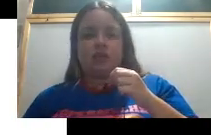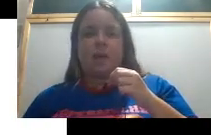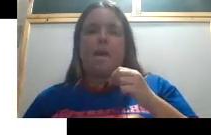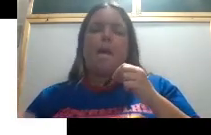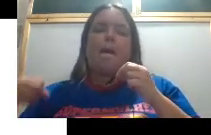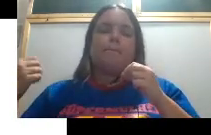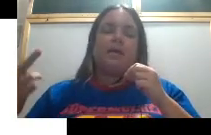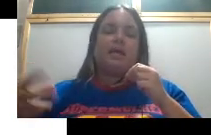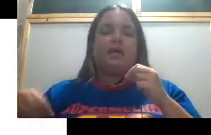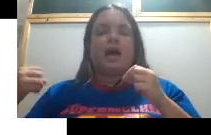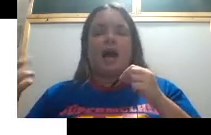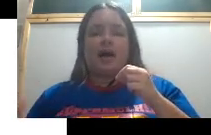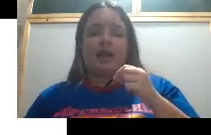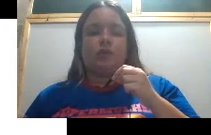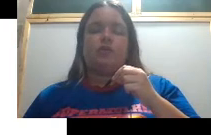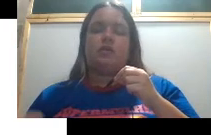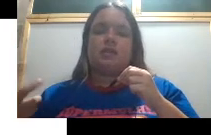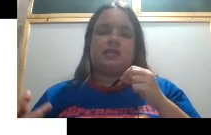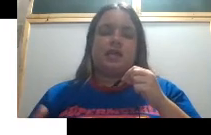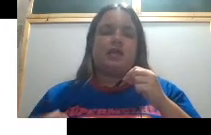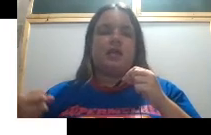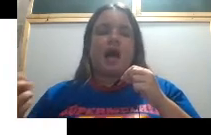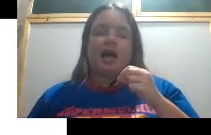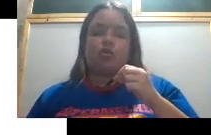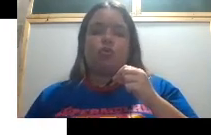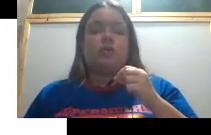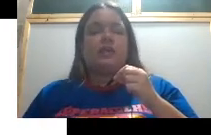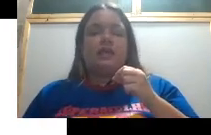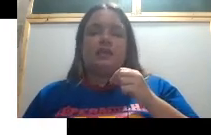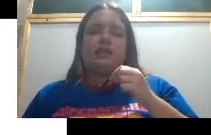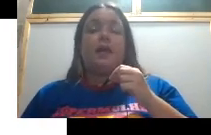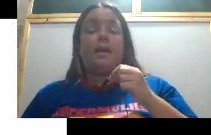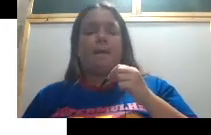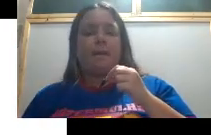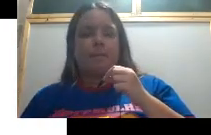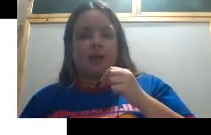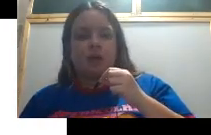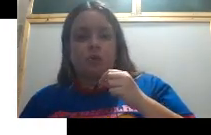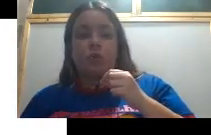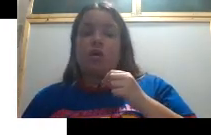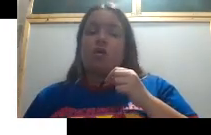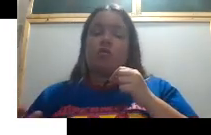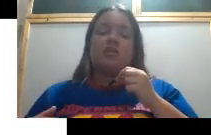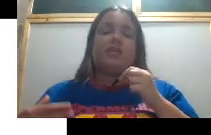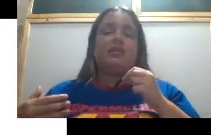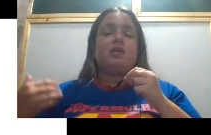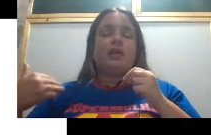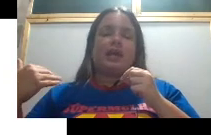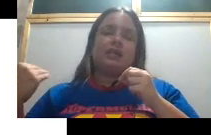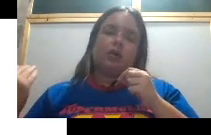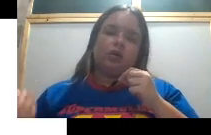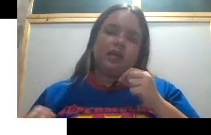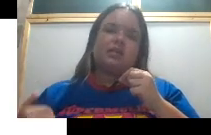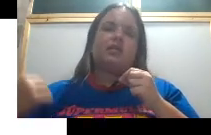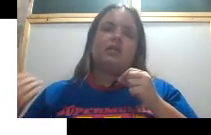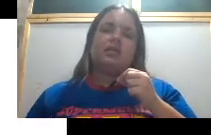Verde B Amarelo C azul e de branco você vai